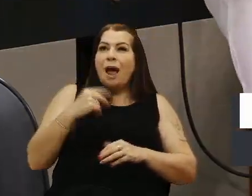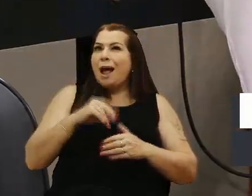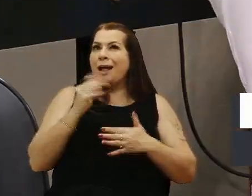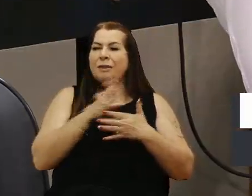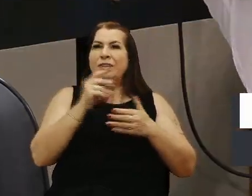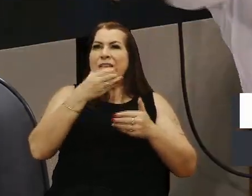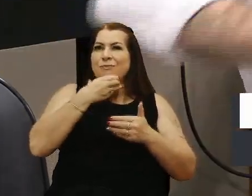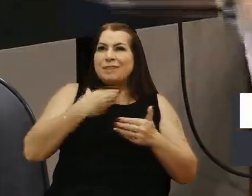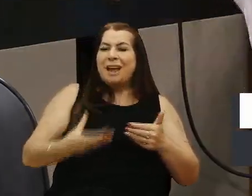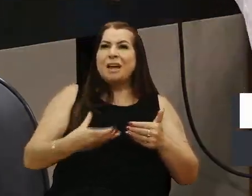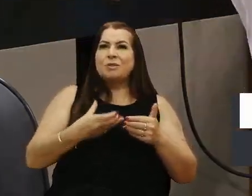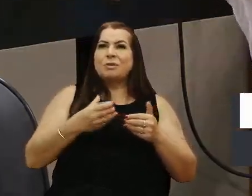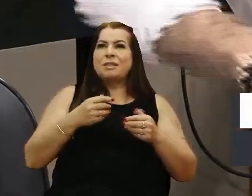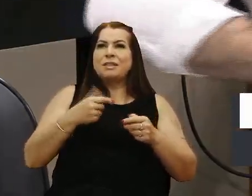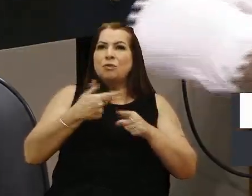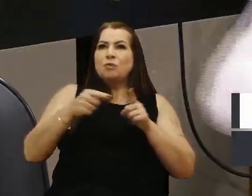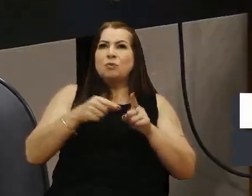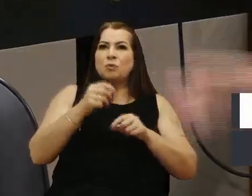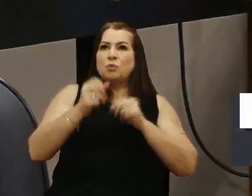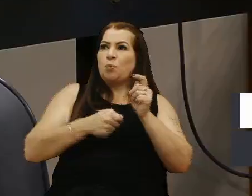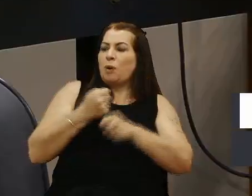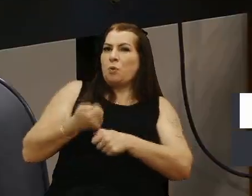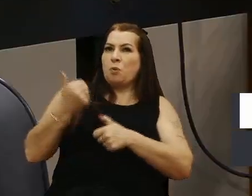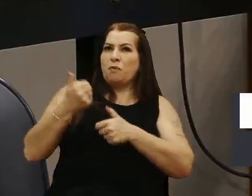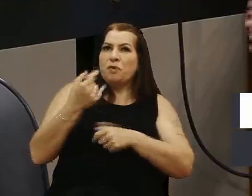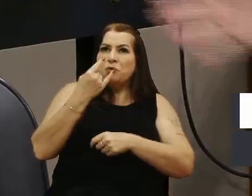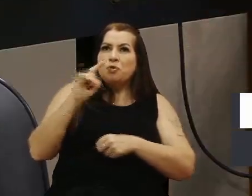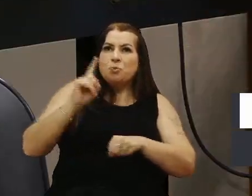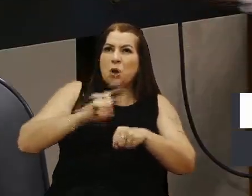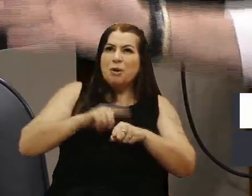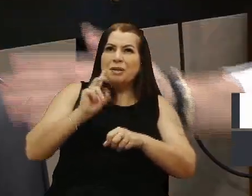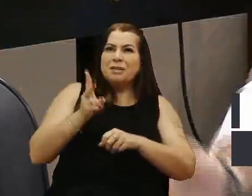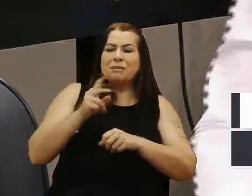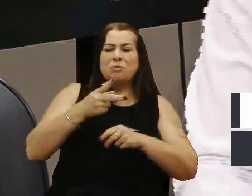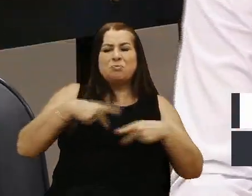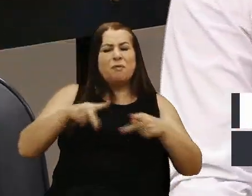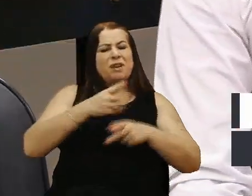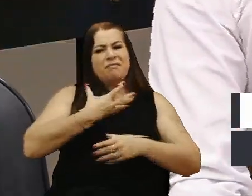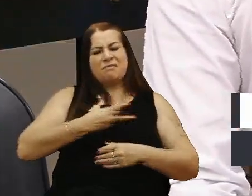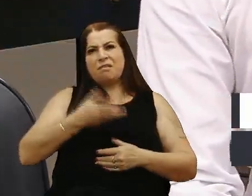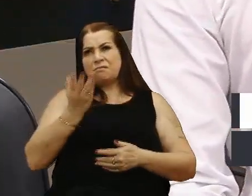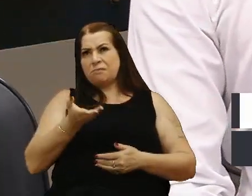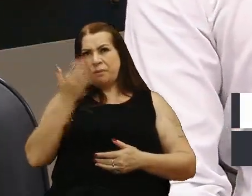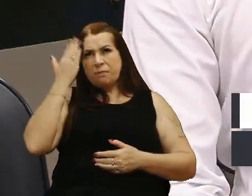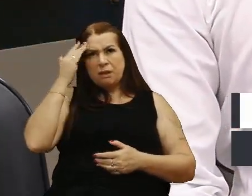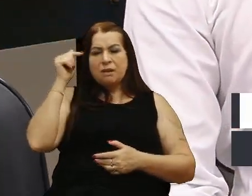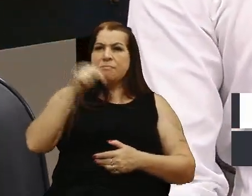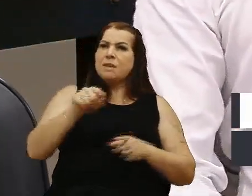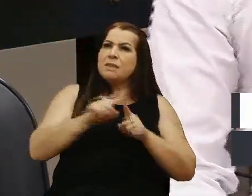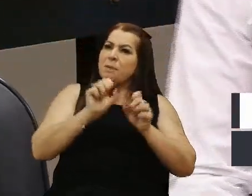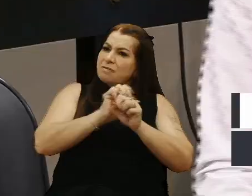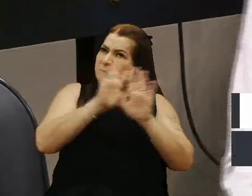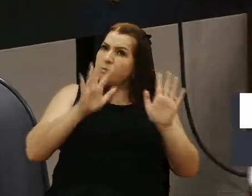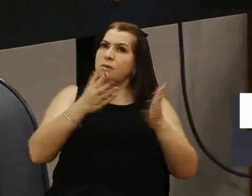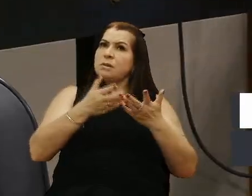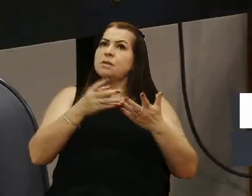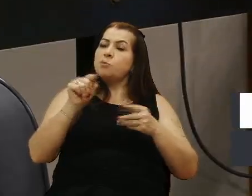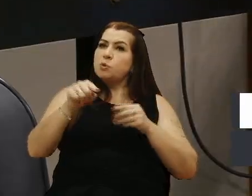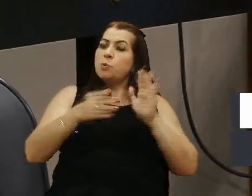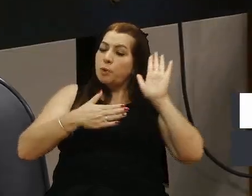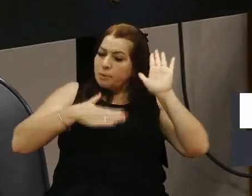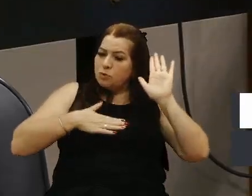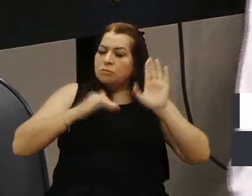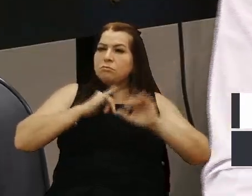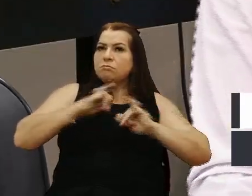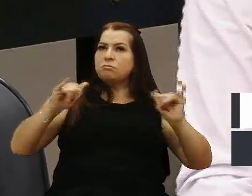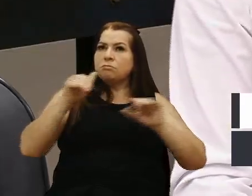no Natal, tem que fazer na ceia, no Ano Novo. É de última hora sempre. O povo já está cansado de saber, mas a gente está aqui para dar transparência. Foi isso que eu prometi em